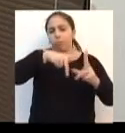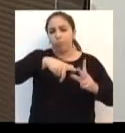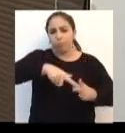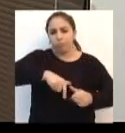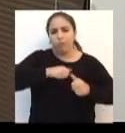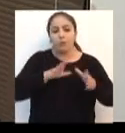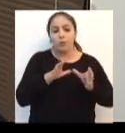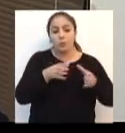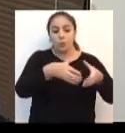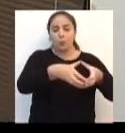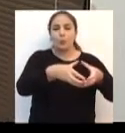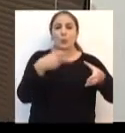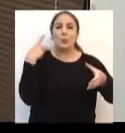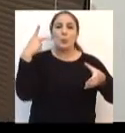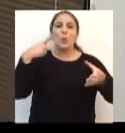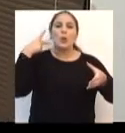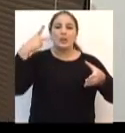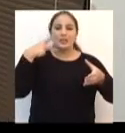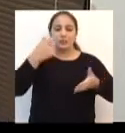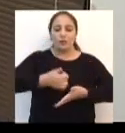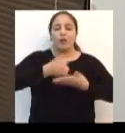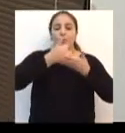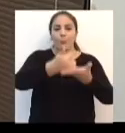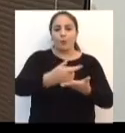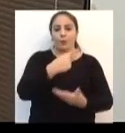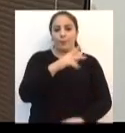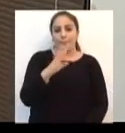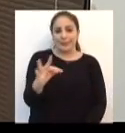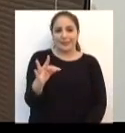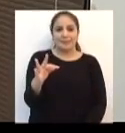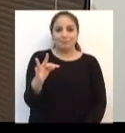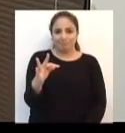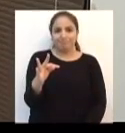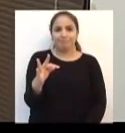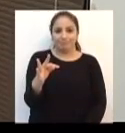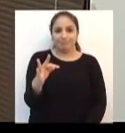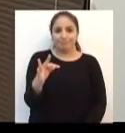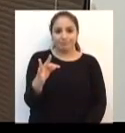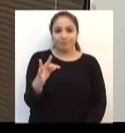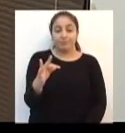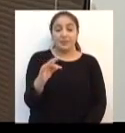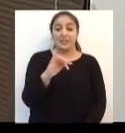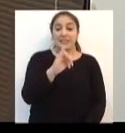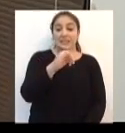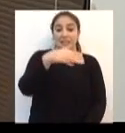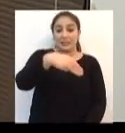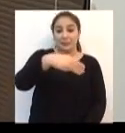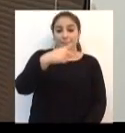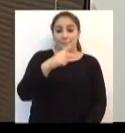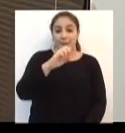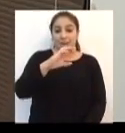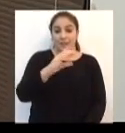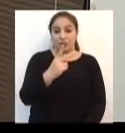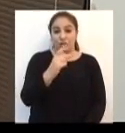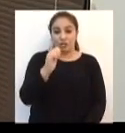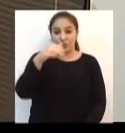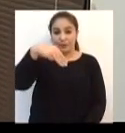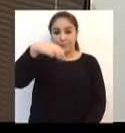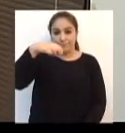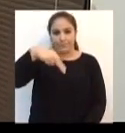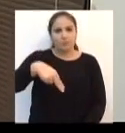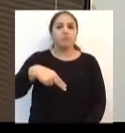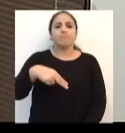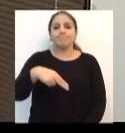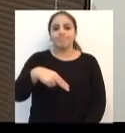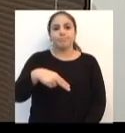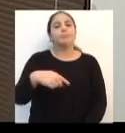todo segmento político de apoio ao PT a nível nacional. O impeachment é indispensável hoje